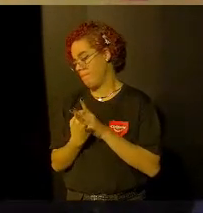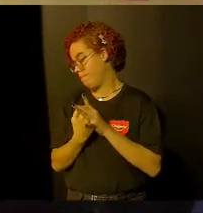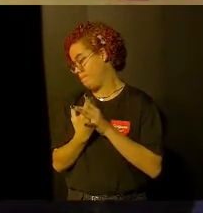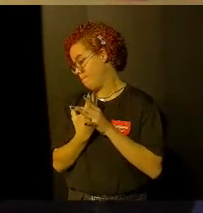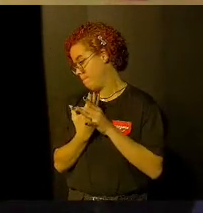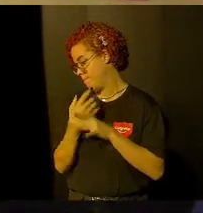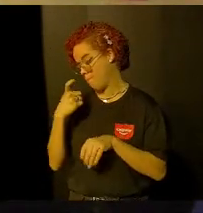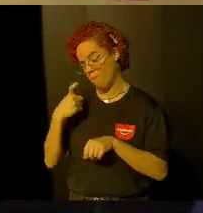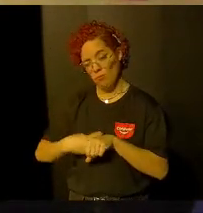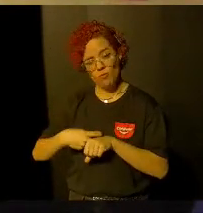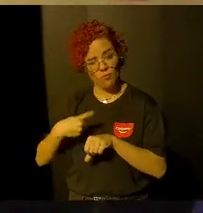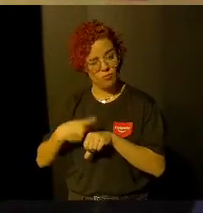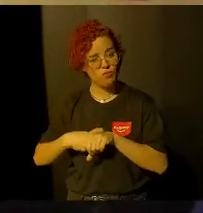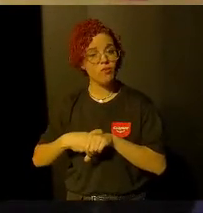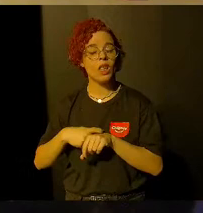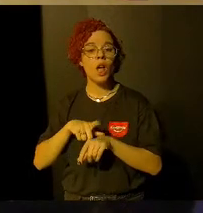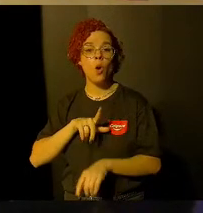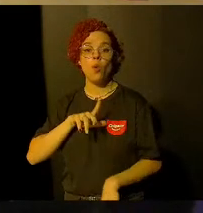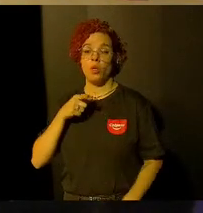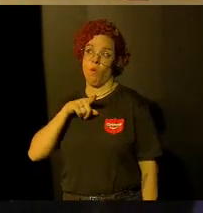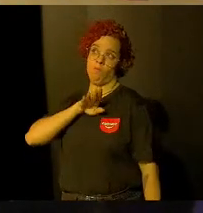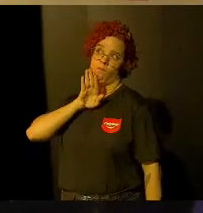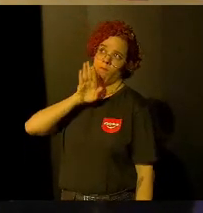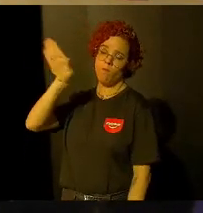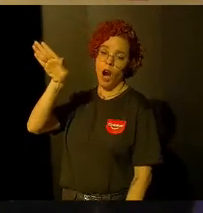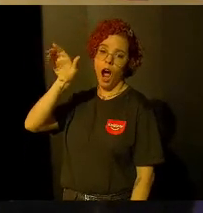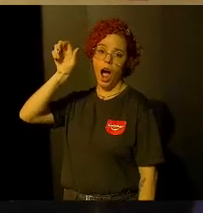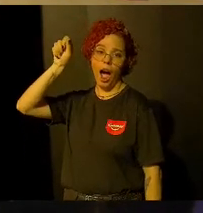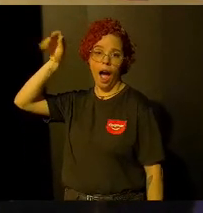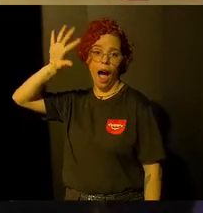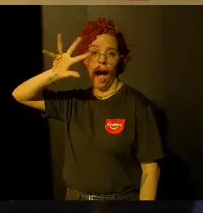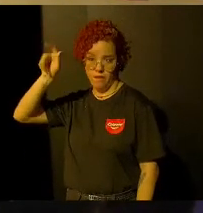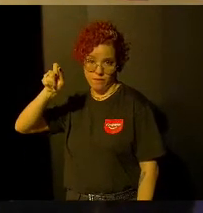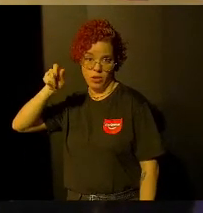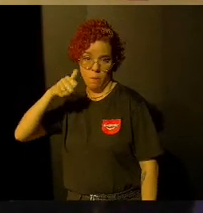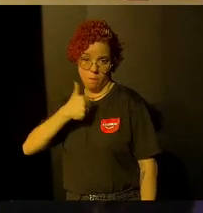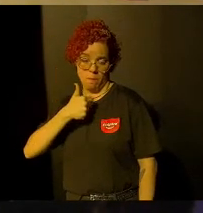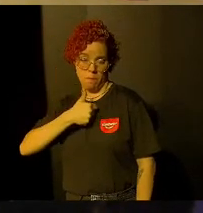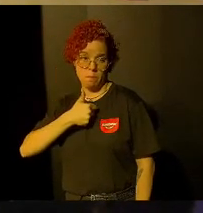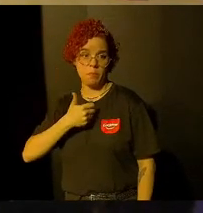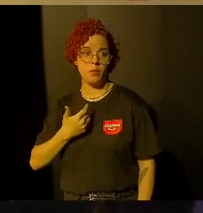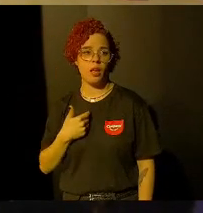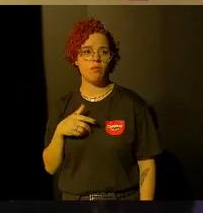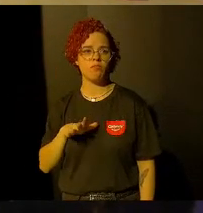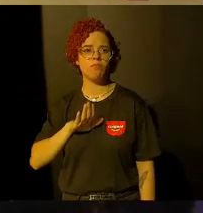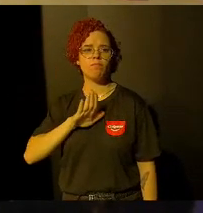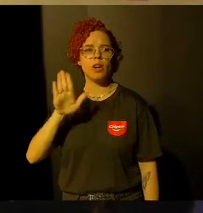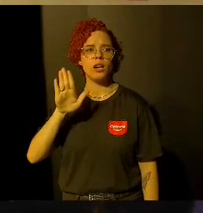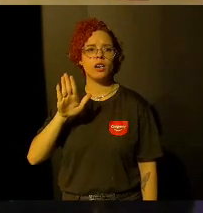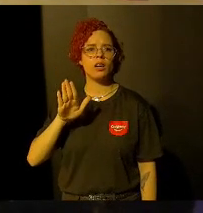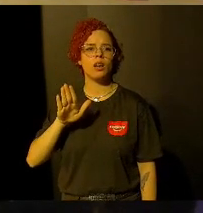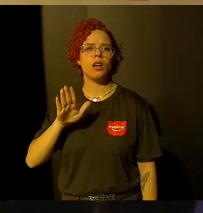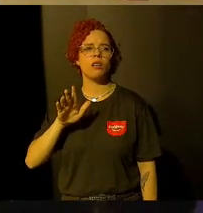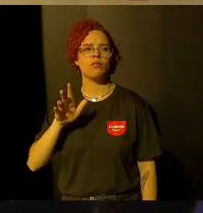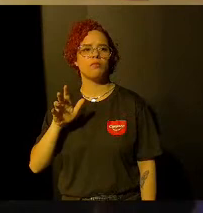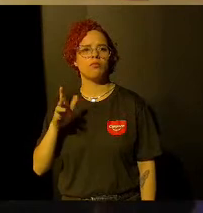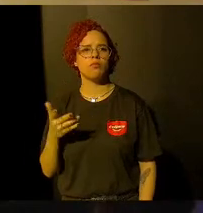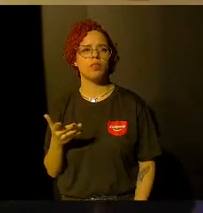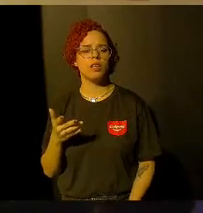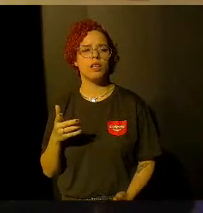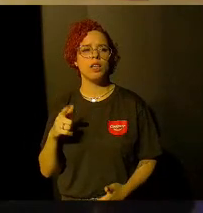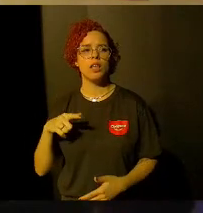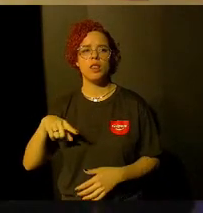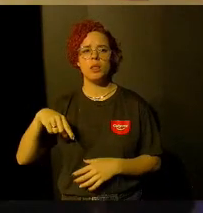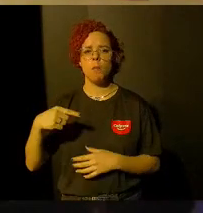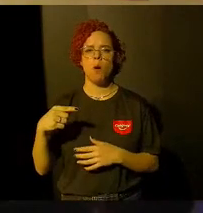e quando eu fui a África pela primeira vez primeiro numa passagem curtíssima para Etiópia depois mais